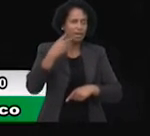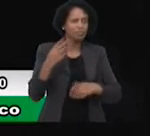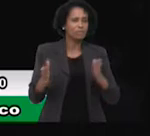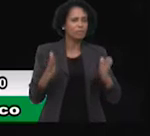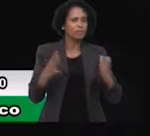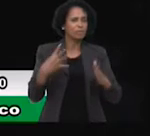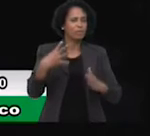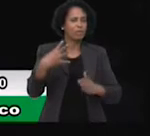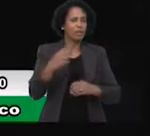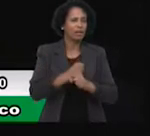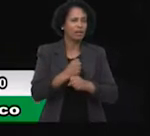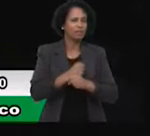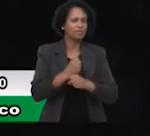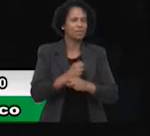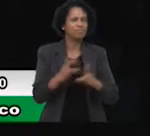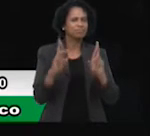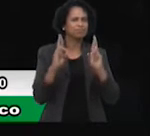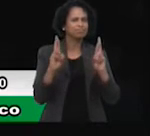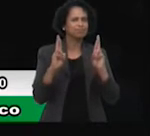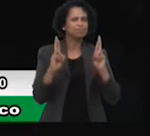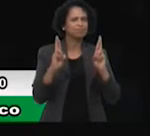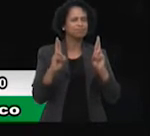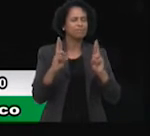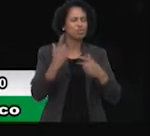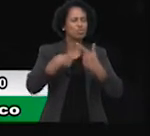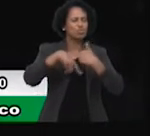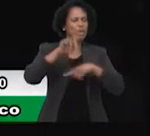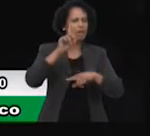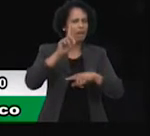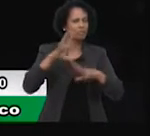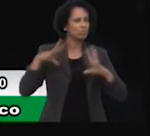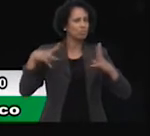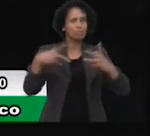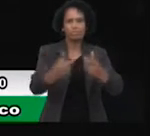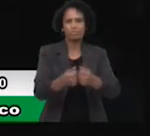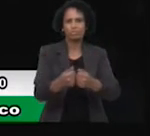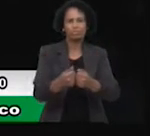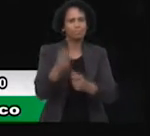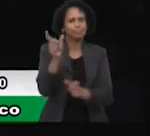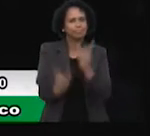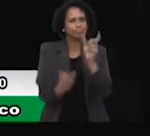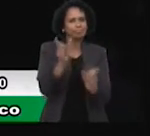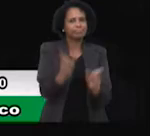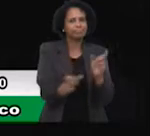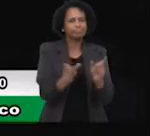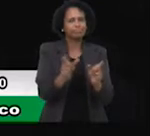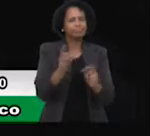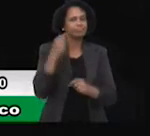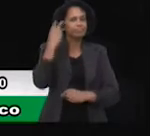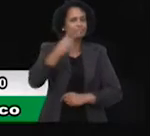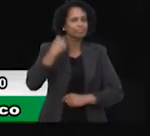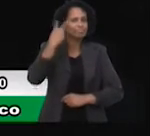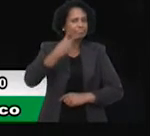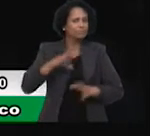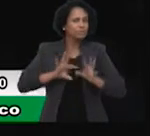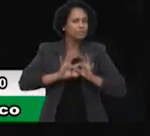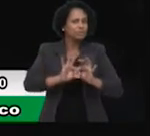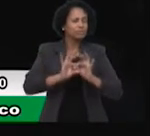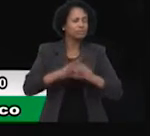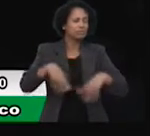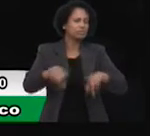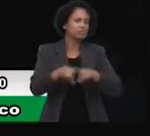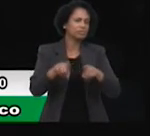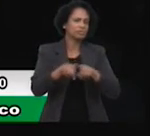legislatura. Torcendo muito, presidente, pelo sucesso de todos que estarão aí com Vossa Excelência. Faço votos que Vossa Excelência